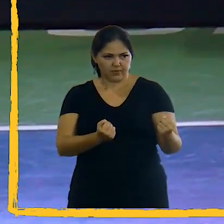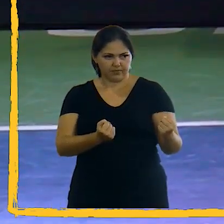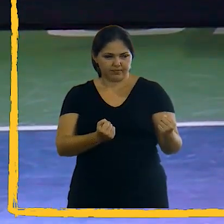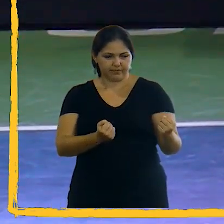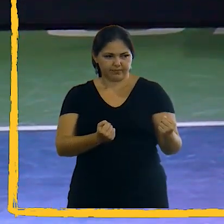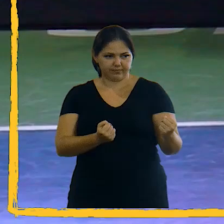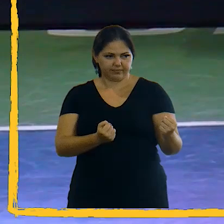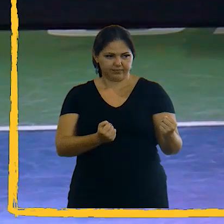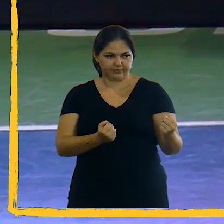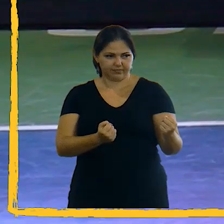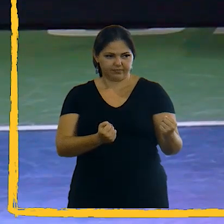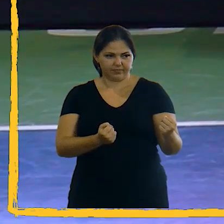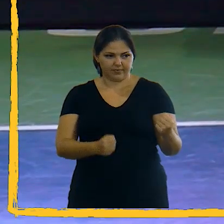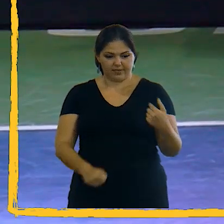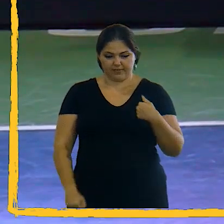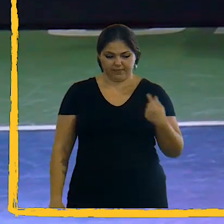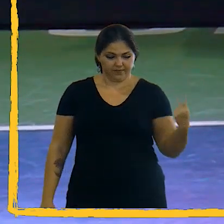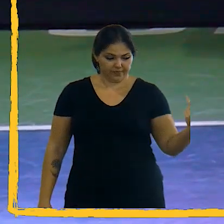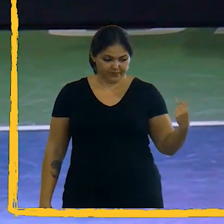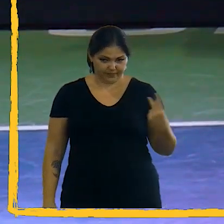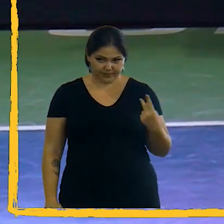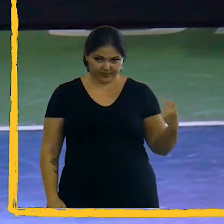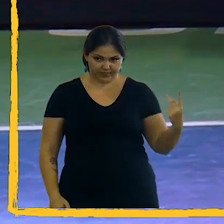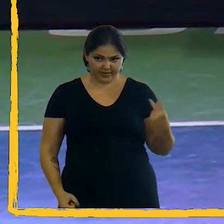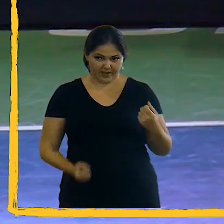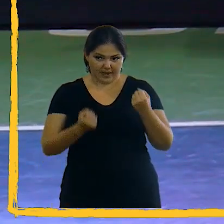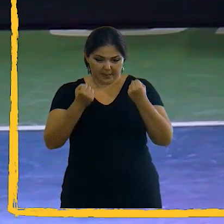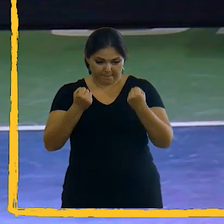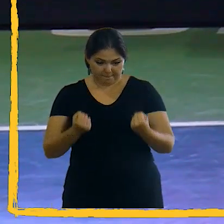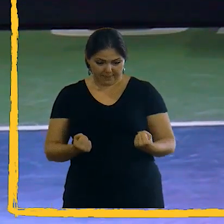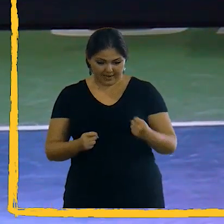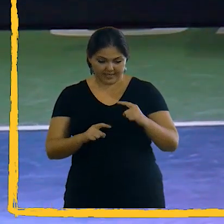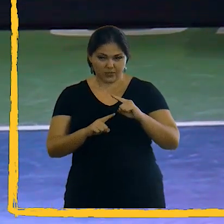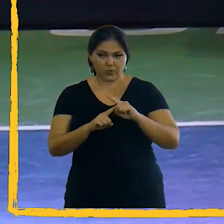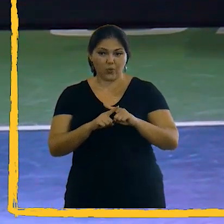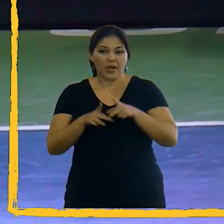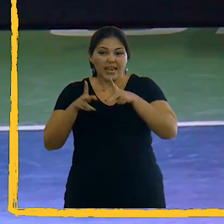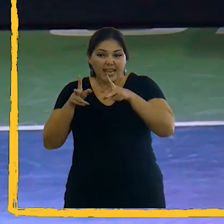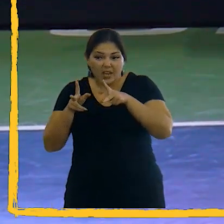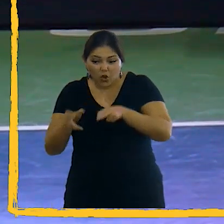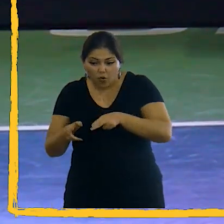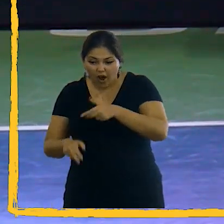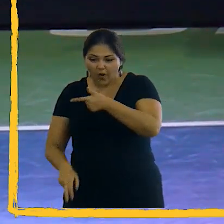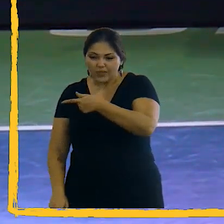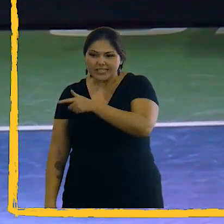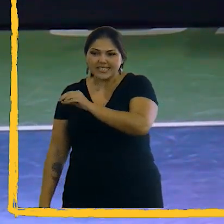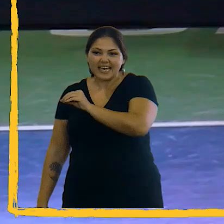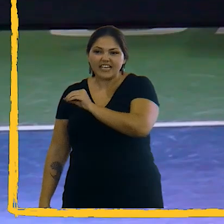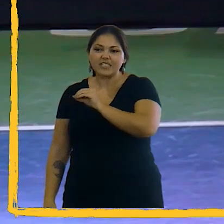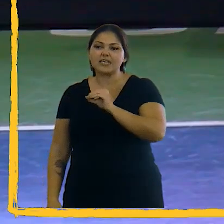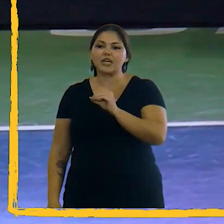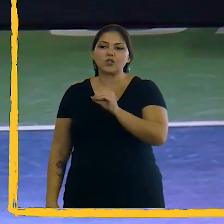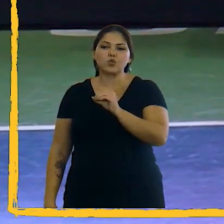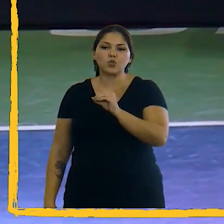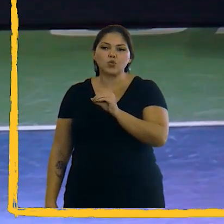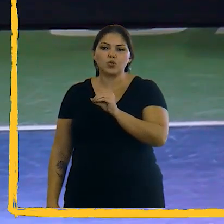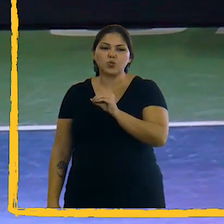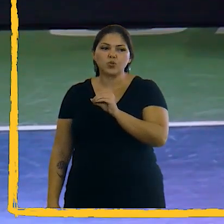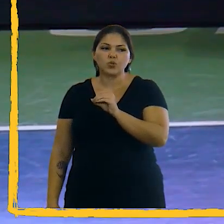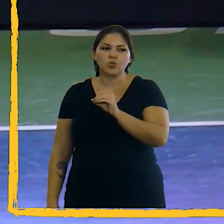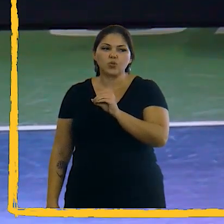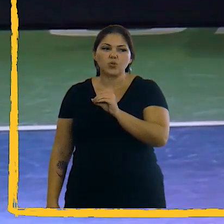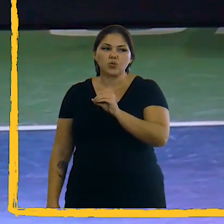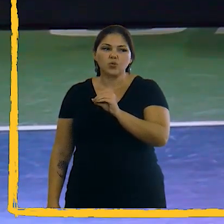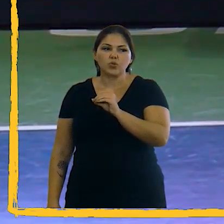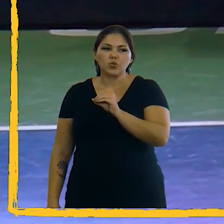que o produto dos nossos pesos continue dando 700 o Victor tem